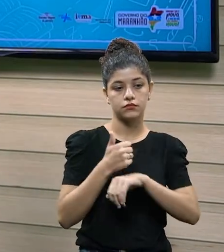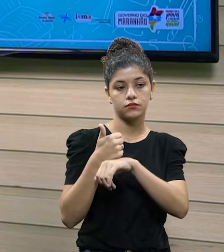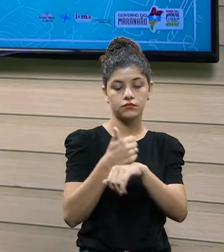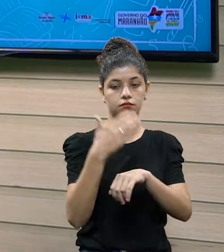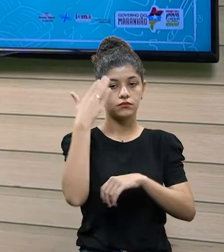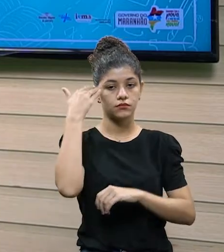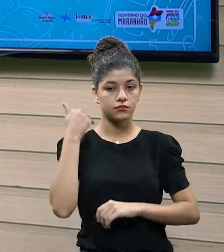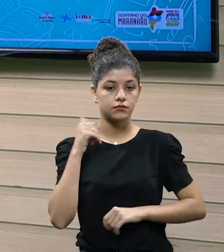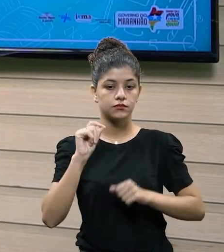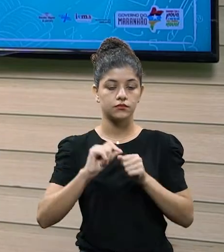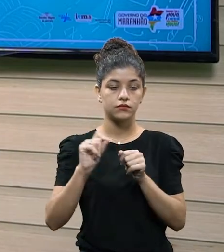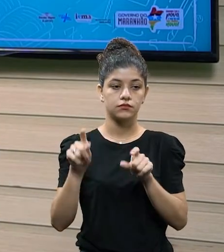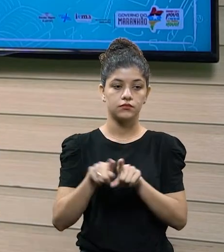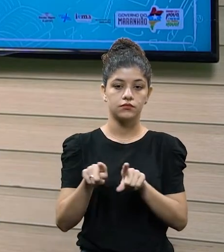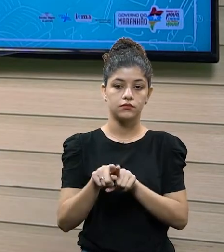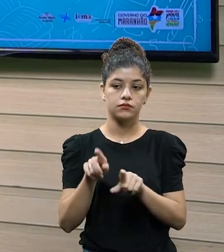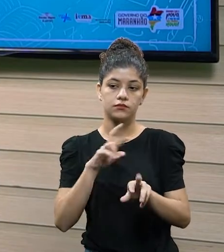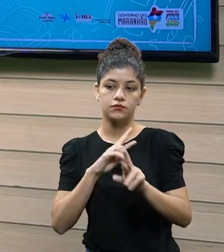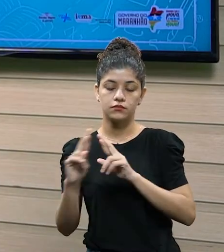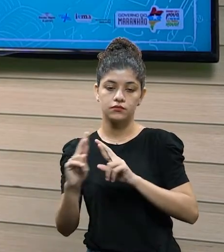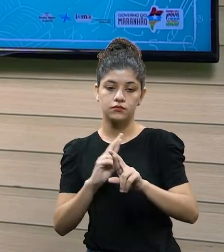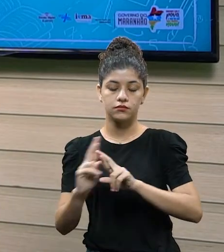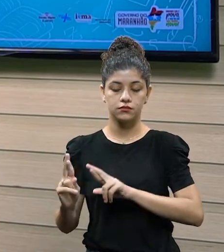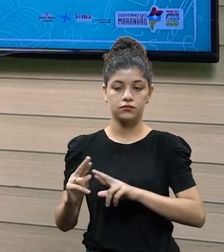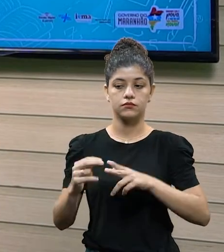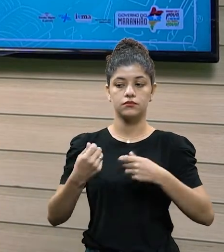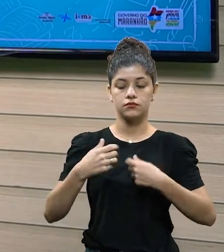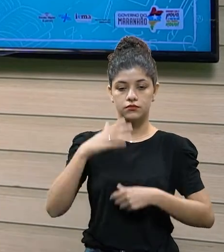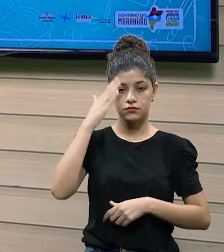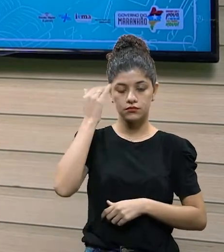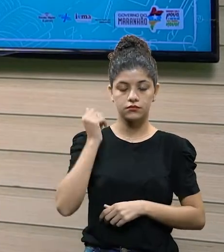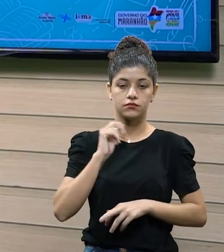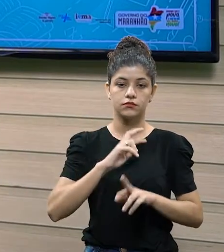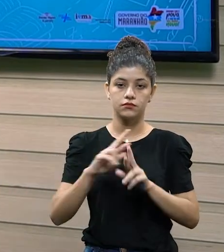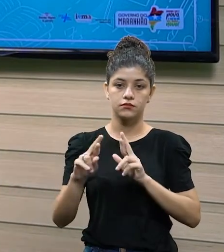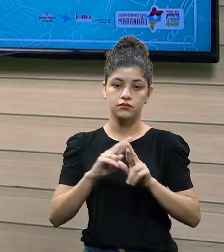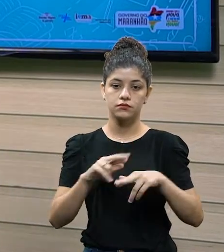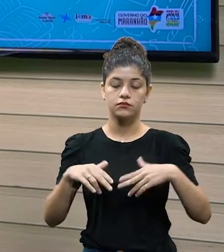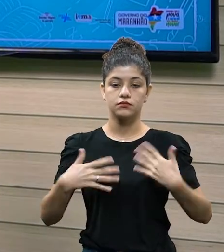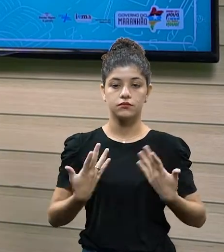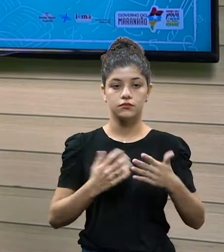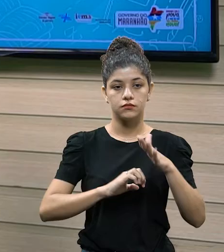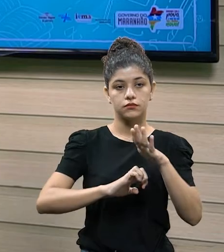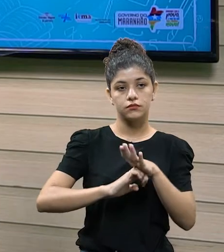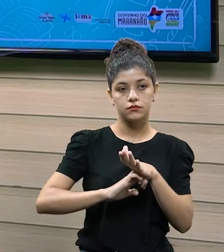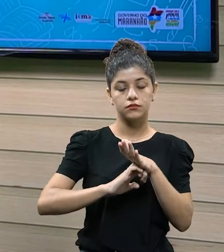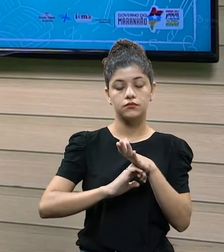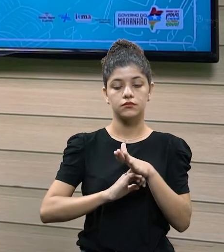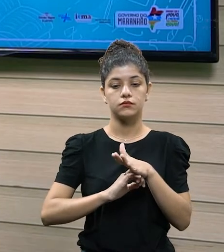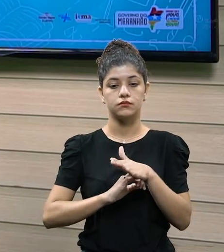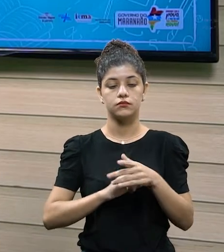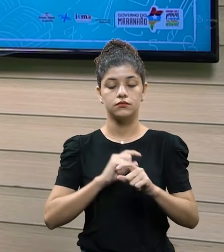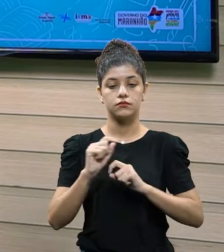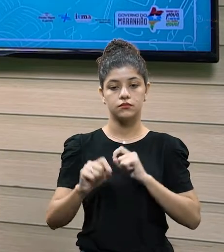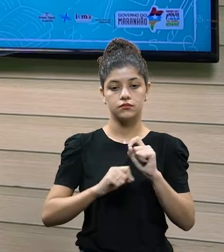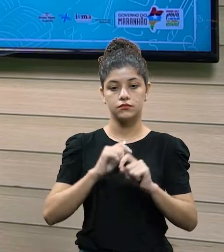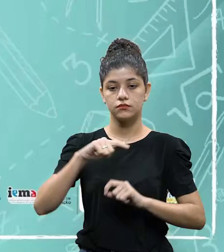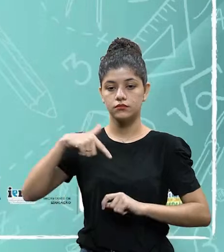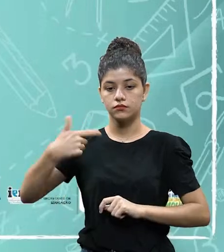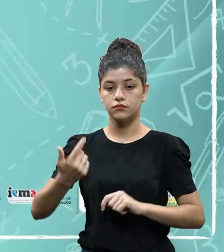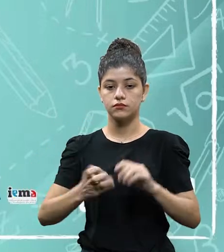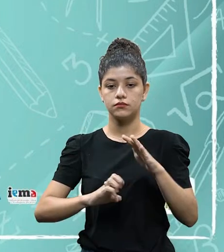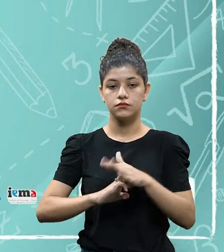fazer, né? Ele saber também se relacionar. Então, além de saber fazer, ele sabe se relacionar. E aí minha empresa vai se destacar perante as